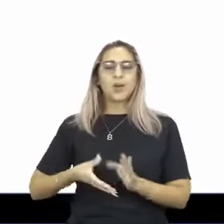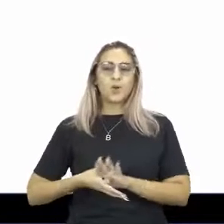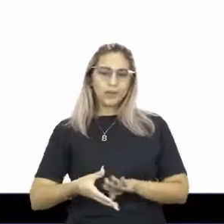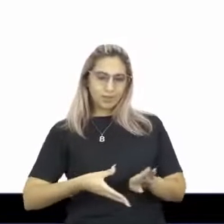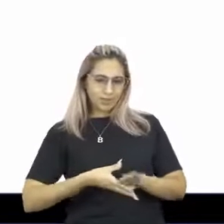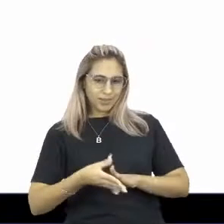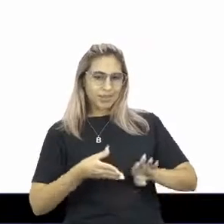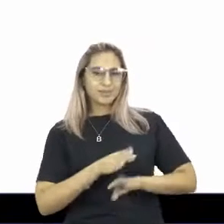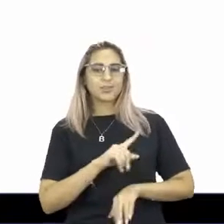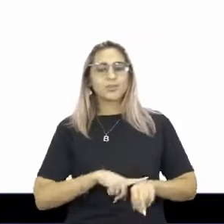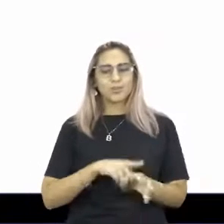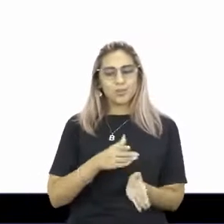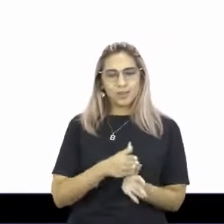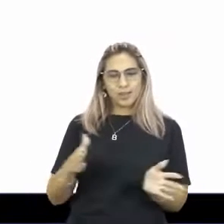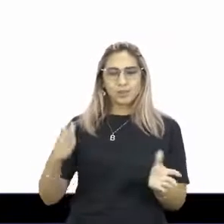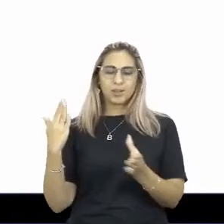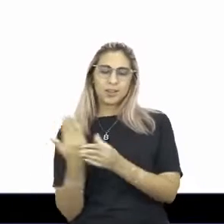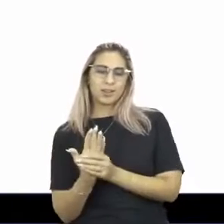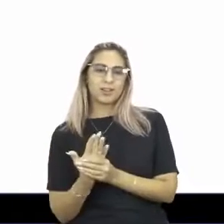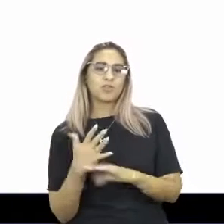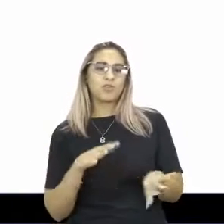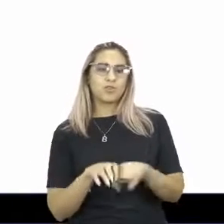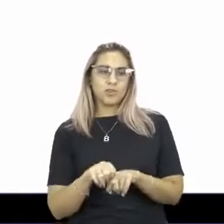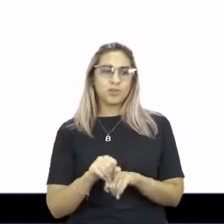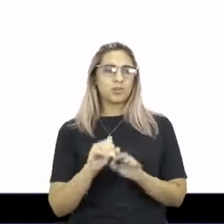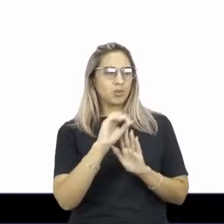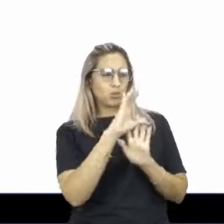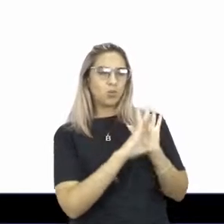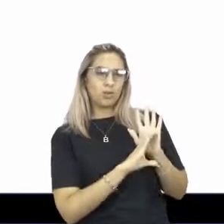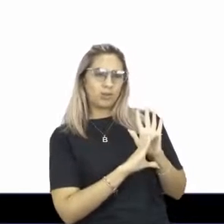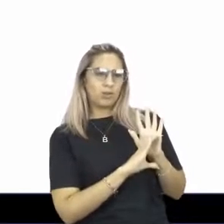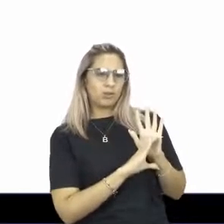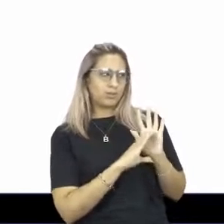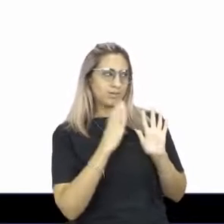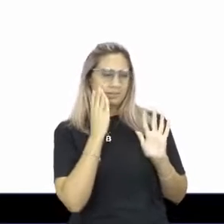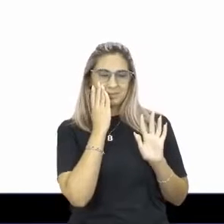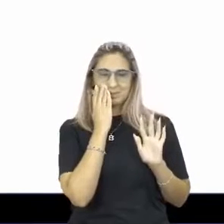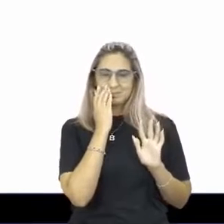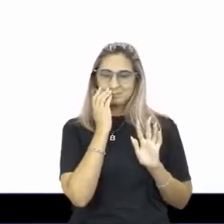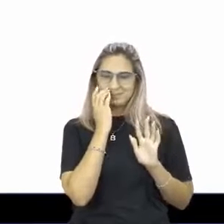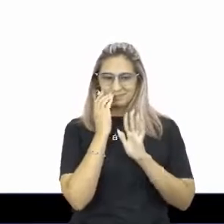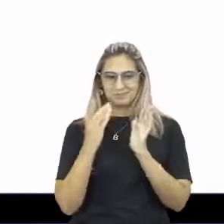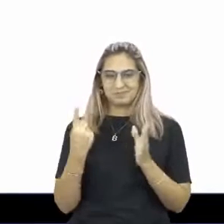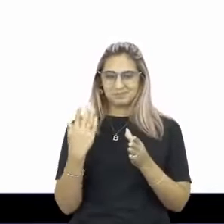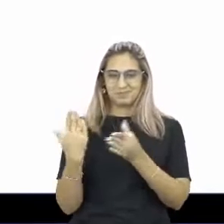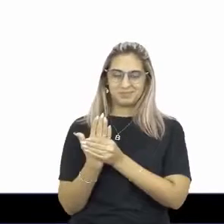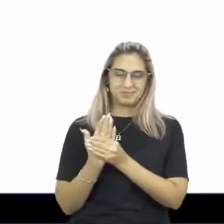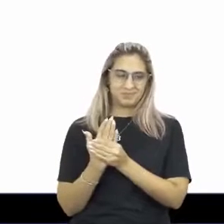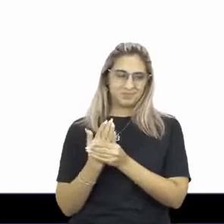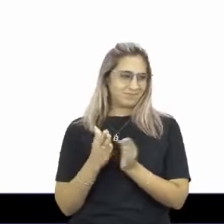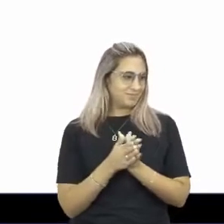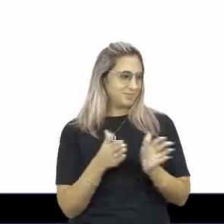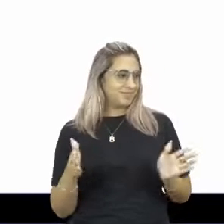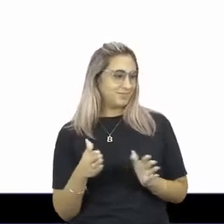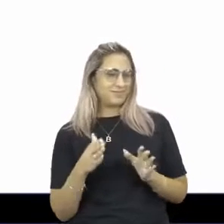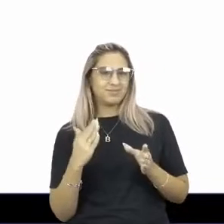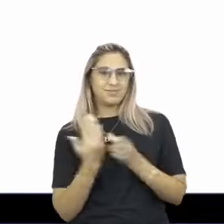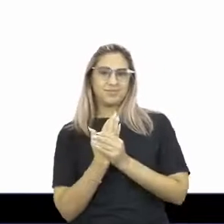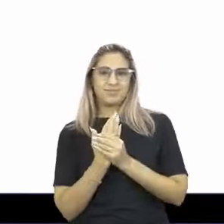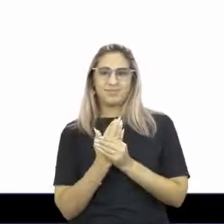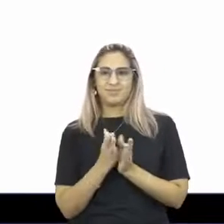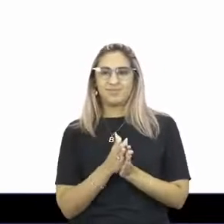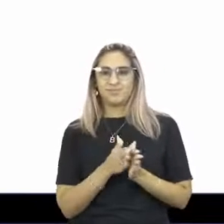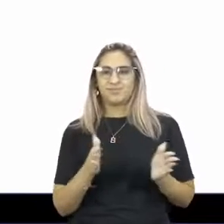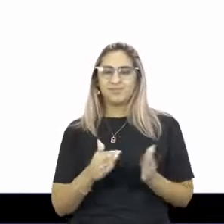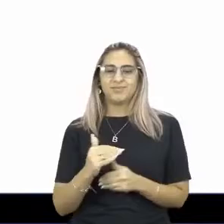orientação do arquivo da formação curricular. Aqui só entra um anexo. Então, ele junta todos